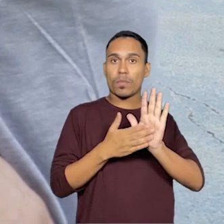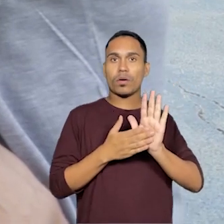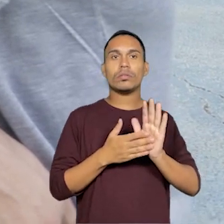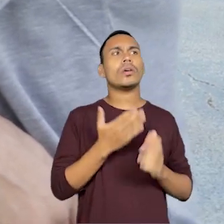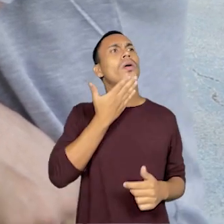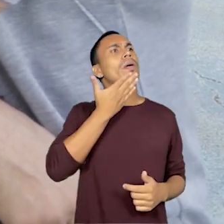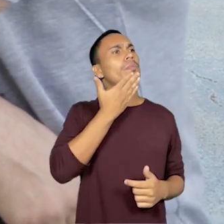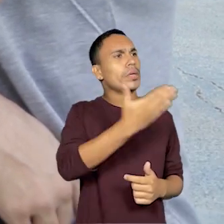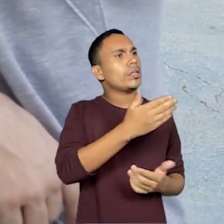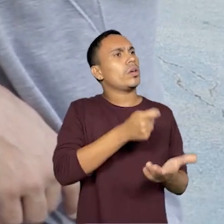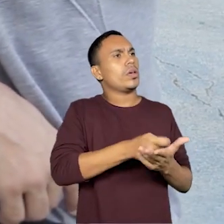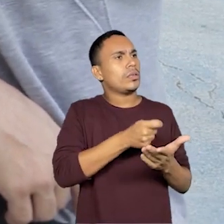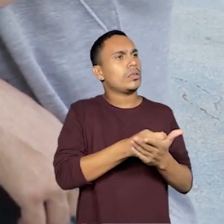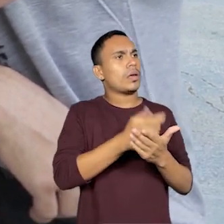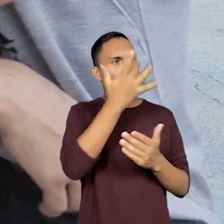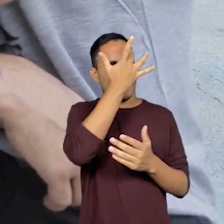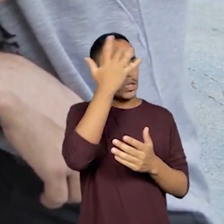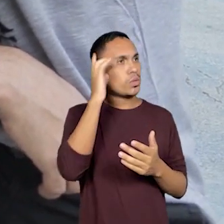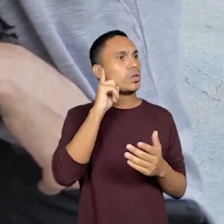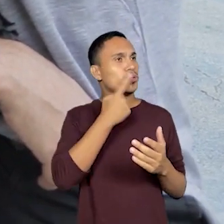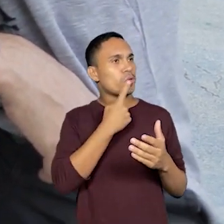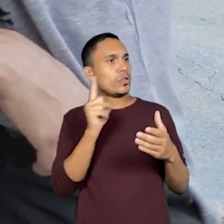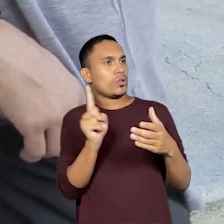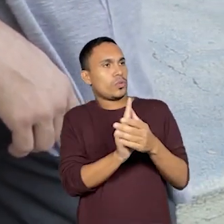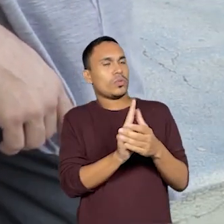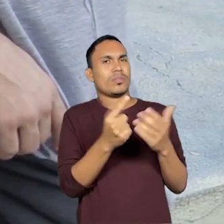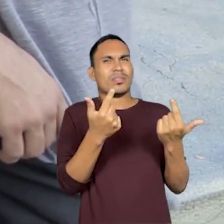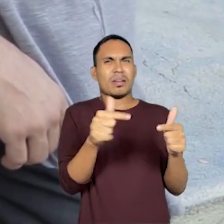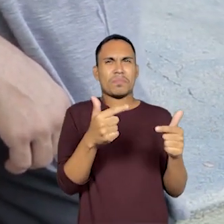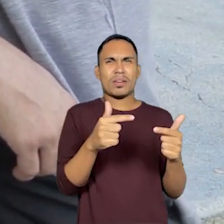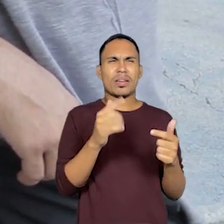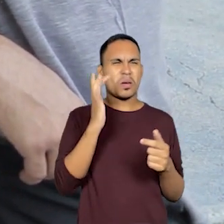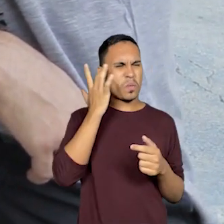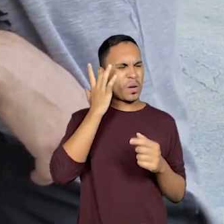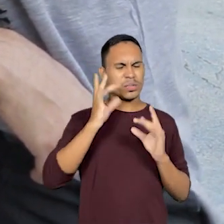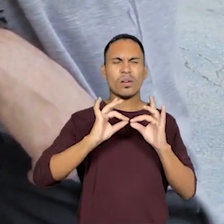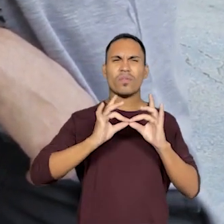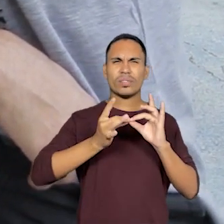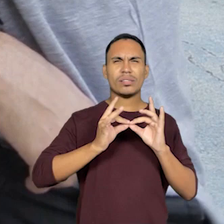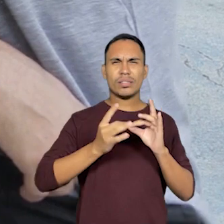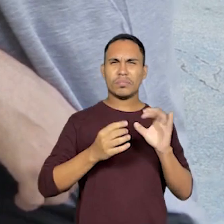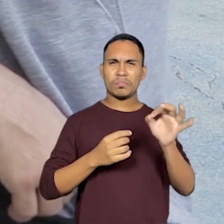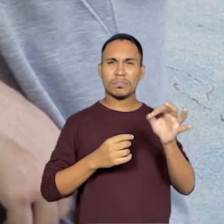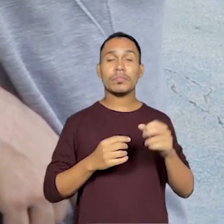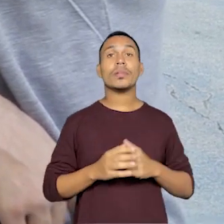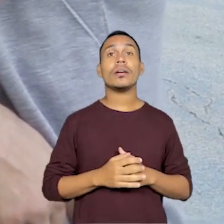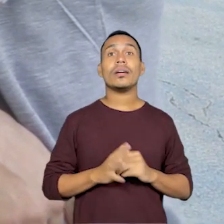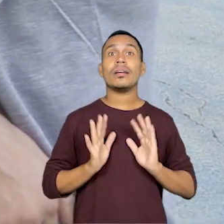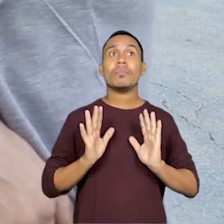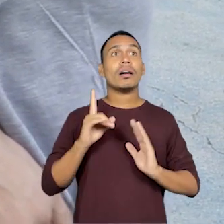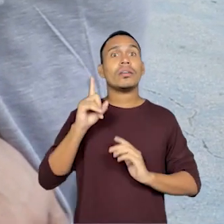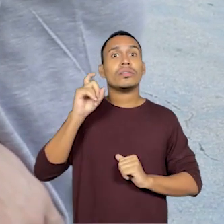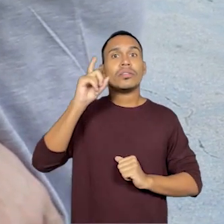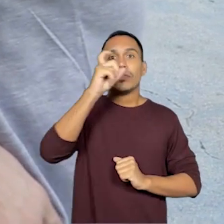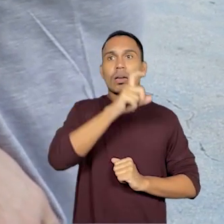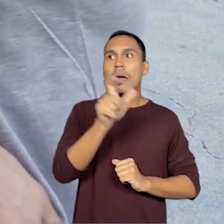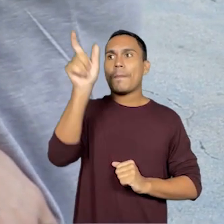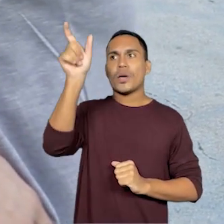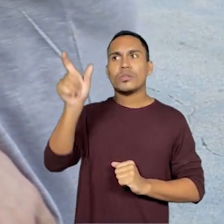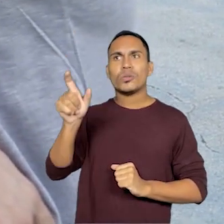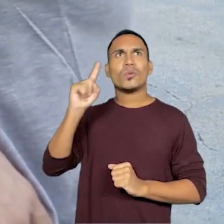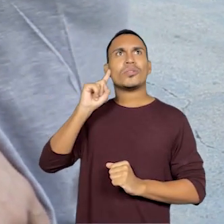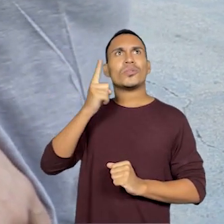tivesse uma pessoa surda pra trabalhar contigo, né? Pra fazer, acho que era uma oficina. Sim. E aí a dificuldade foi essa, uma pessoa surda